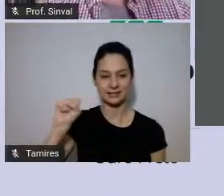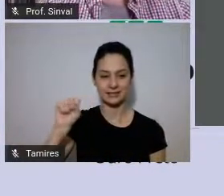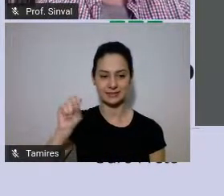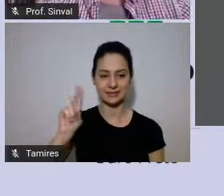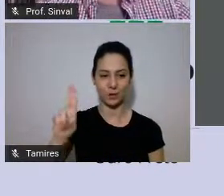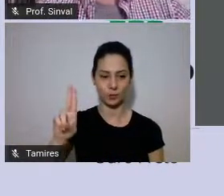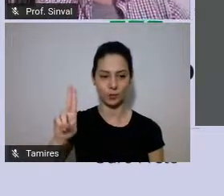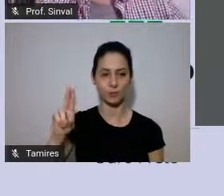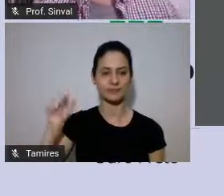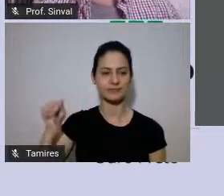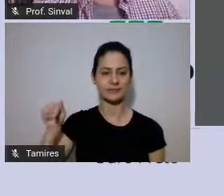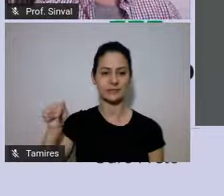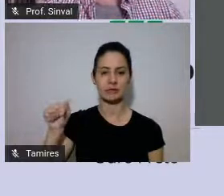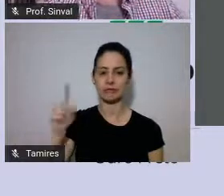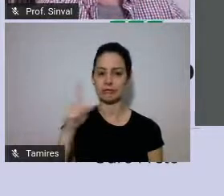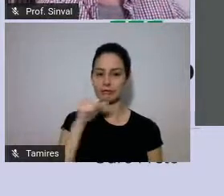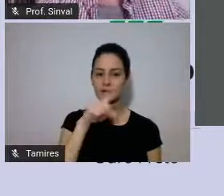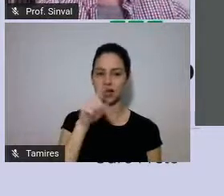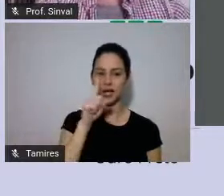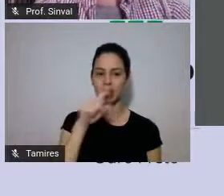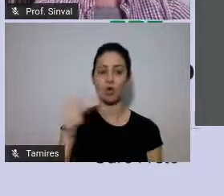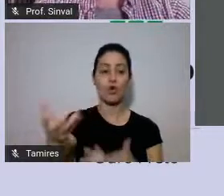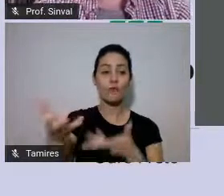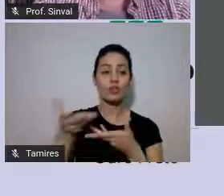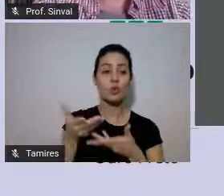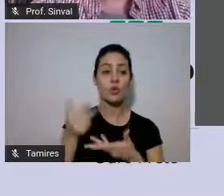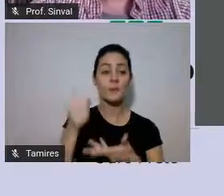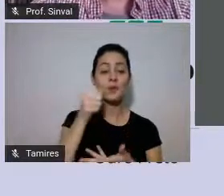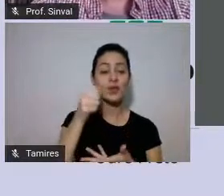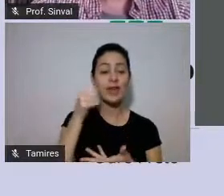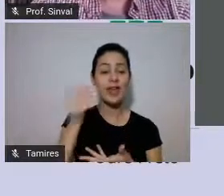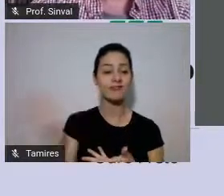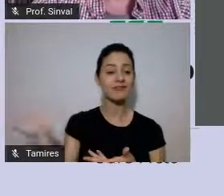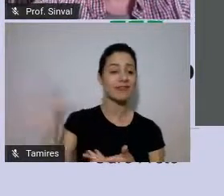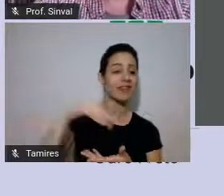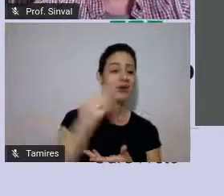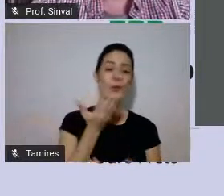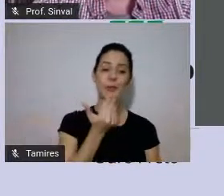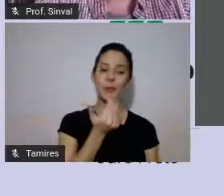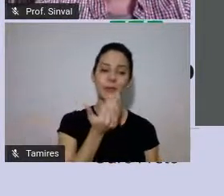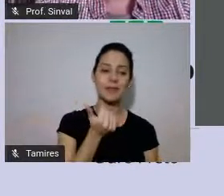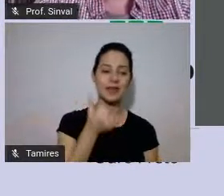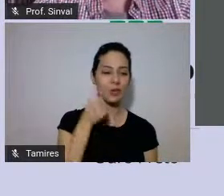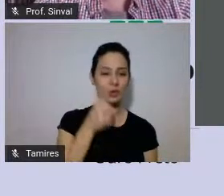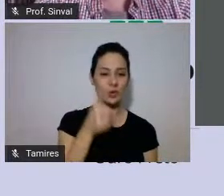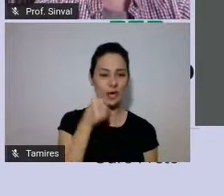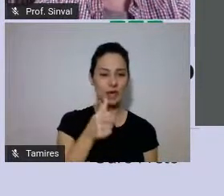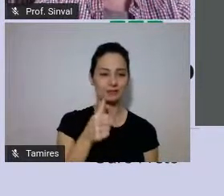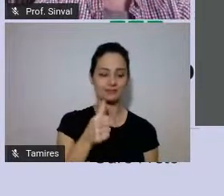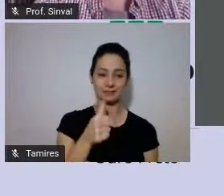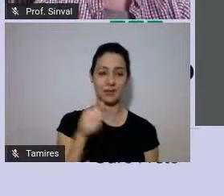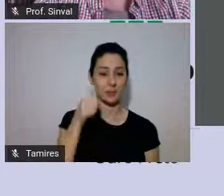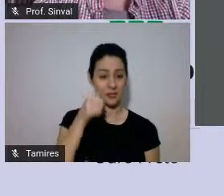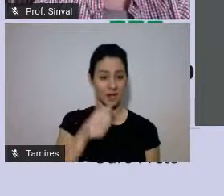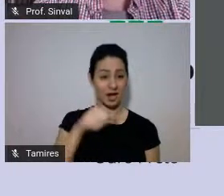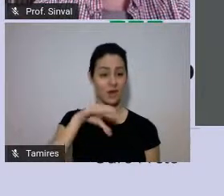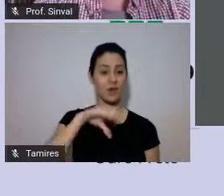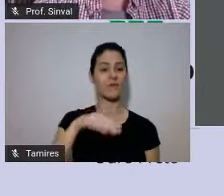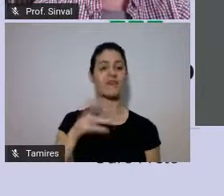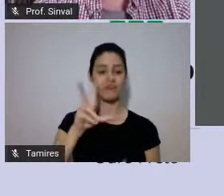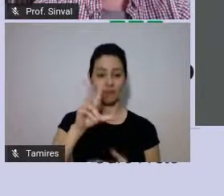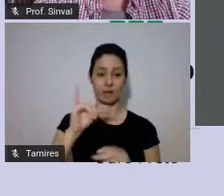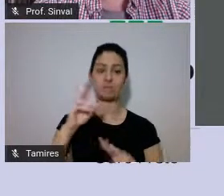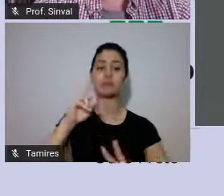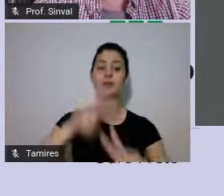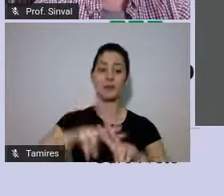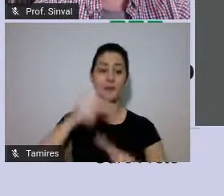comete uma gafe ao convidar mulheres portuguesas para jantar. Há um momento em que uma mulher portuguesa vai presa, uma das